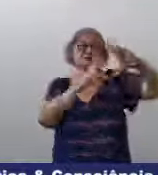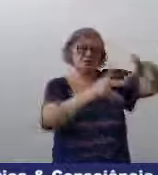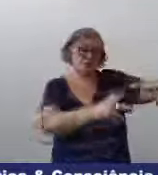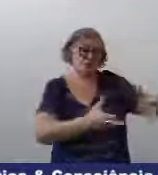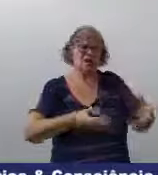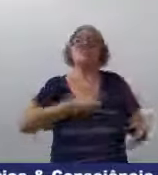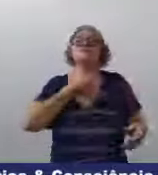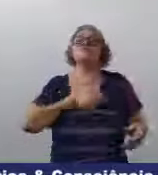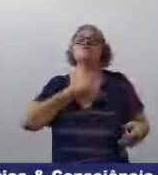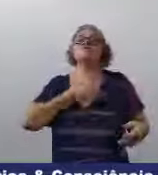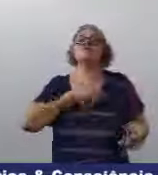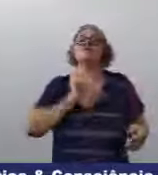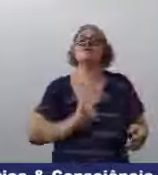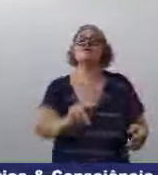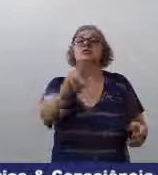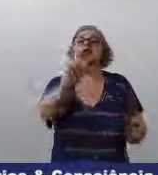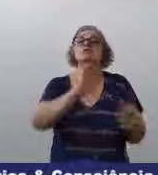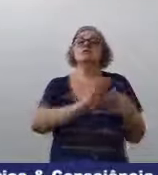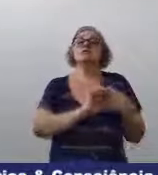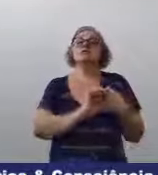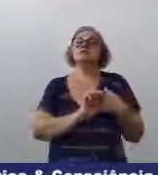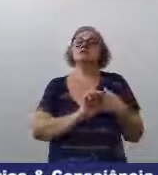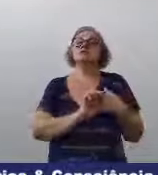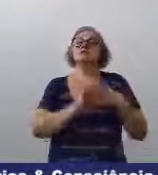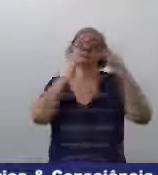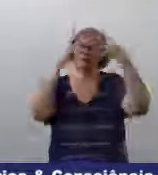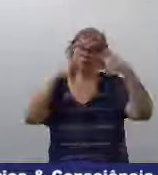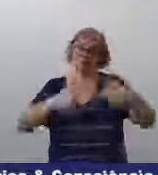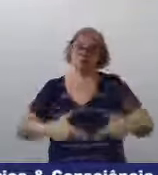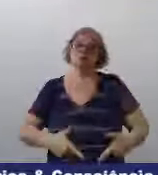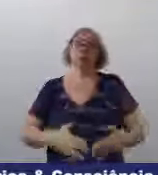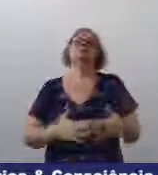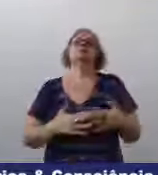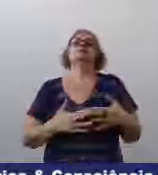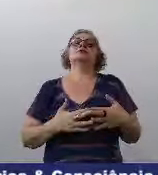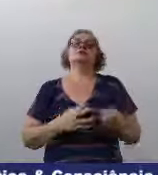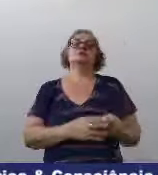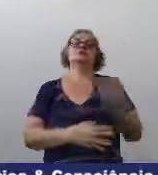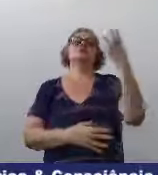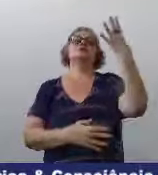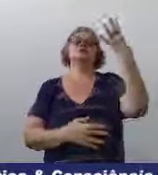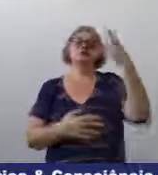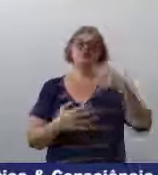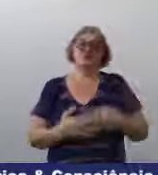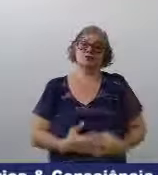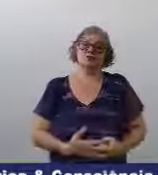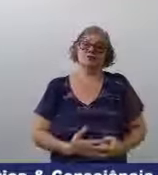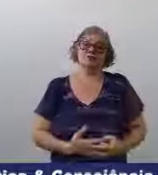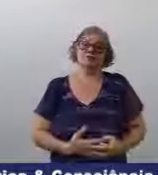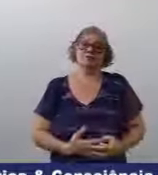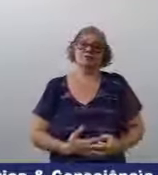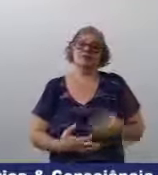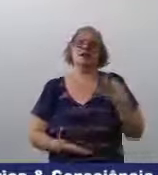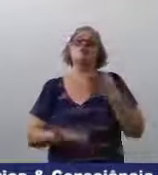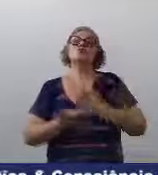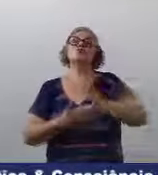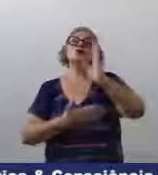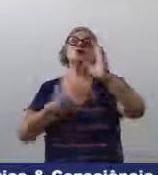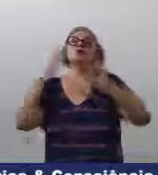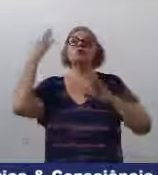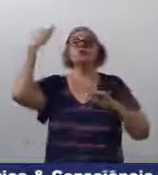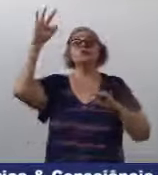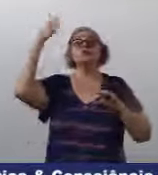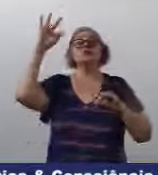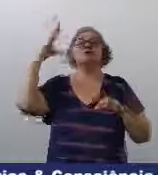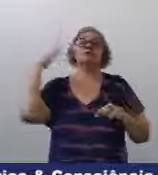consciência universal onipresente em todas as coisas. E essa explicação terá que surgir mais cedo ou mais tarde